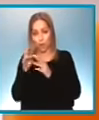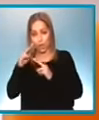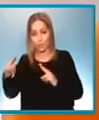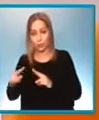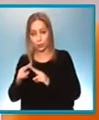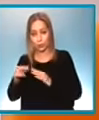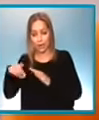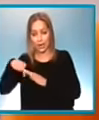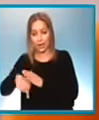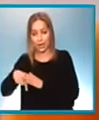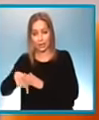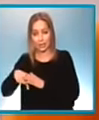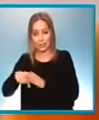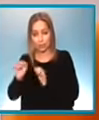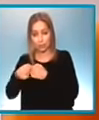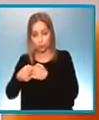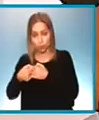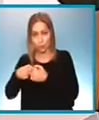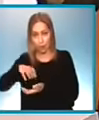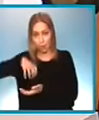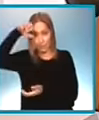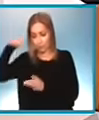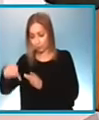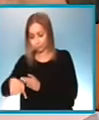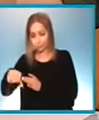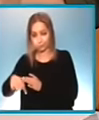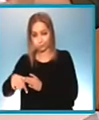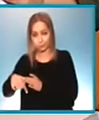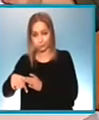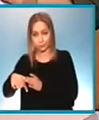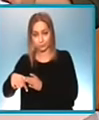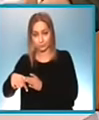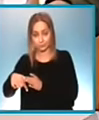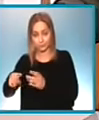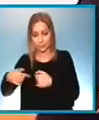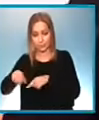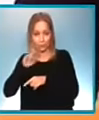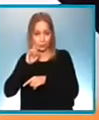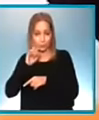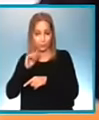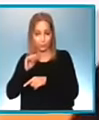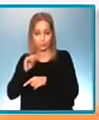na cave ou no... Quando se escondem dos bombardeamentos, uma espécie de sala de proteção. Sim,